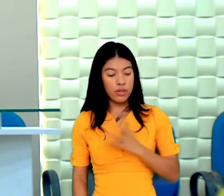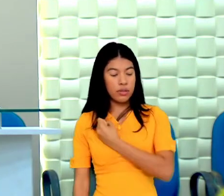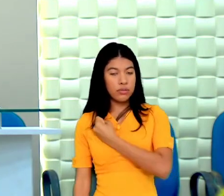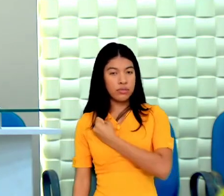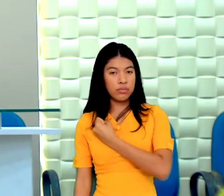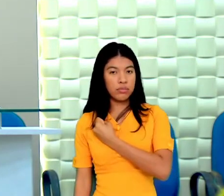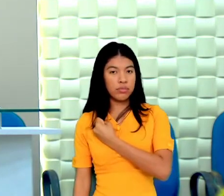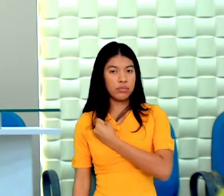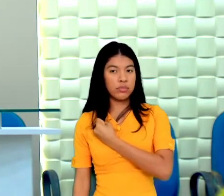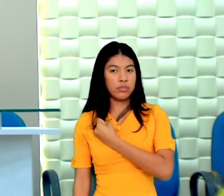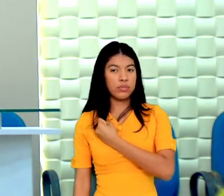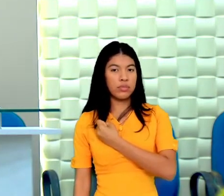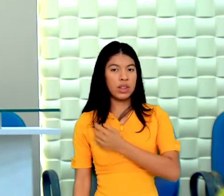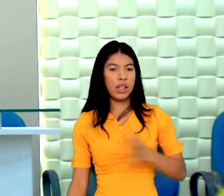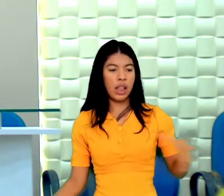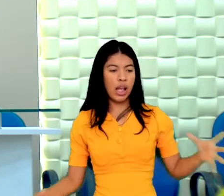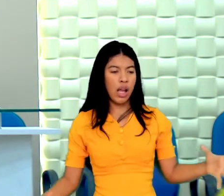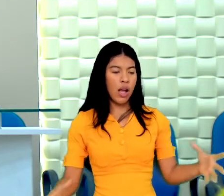é coletiva.